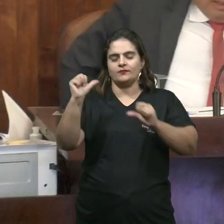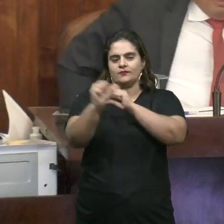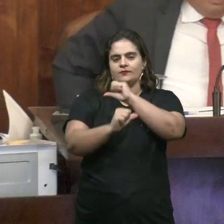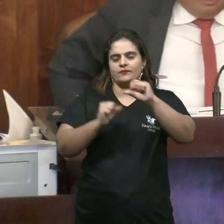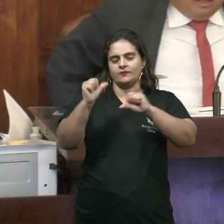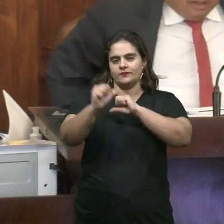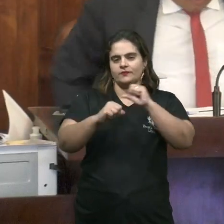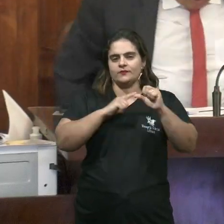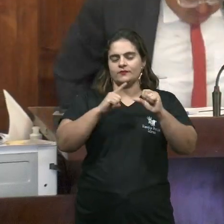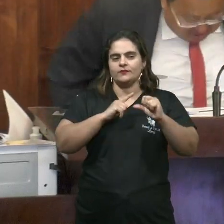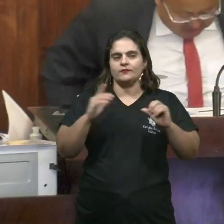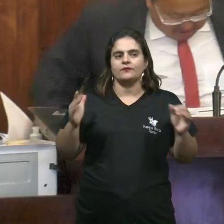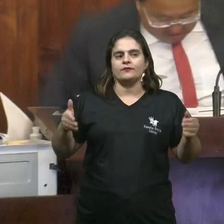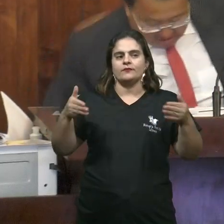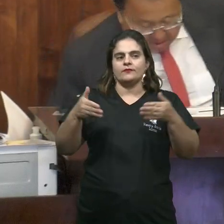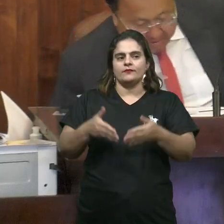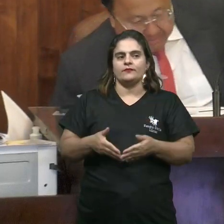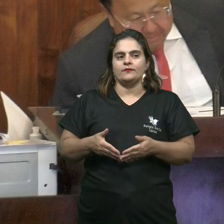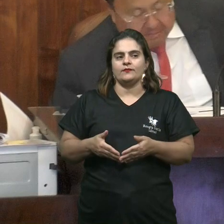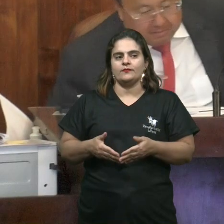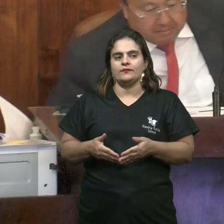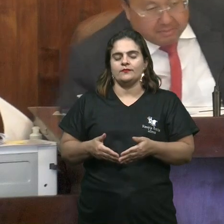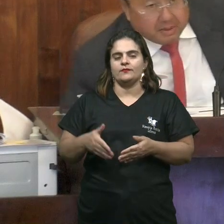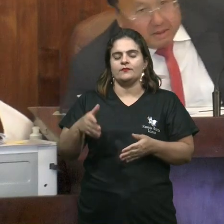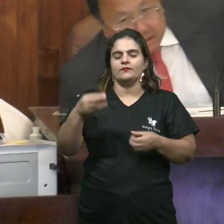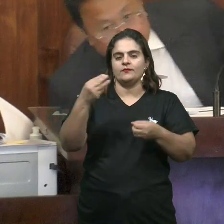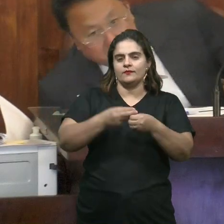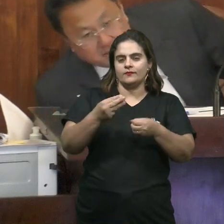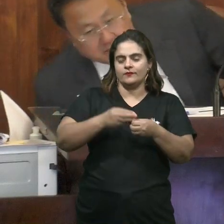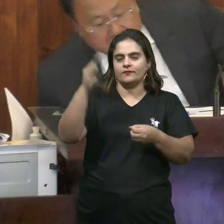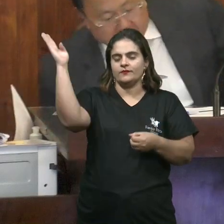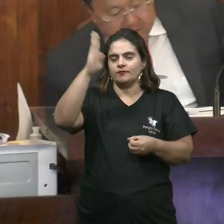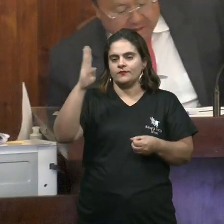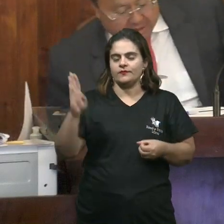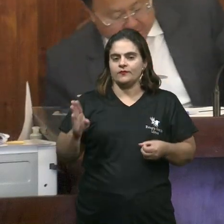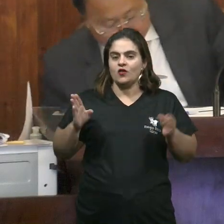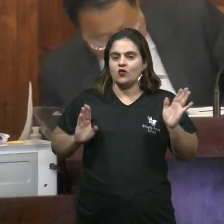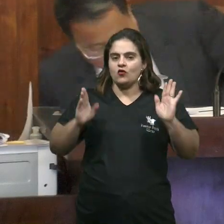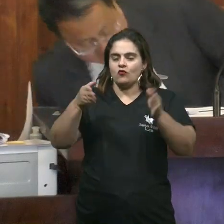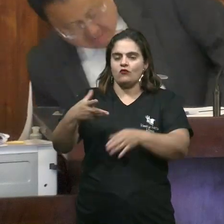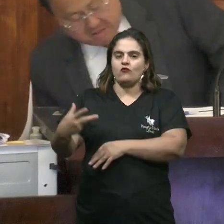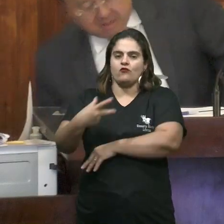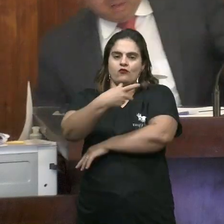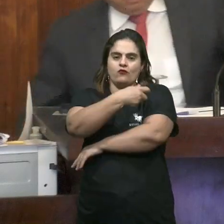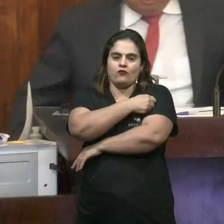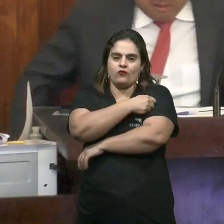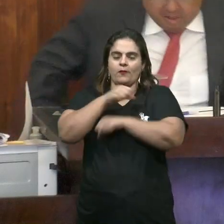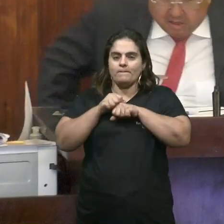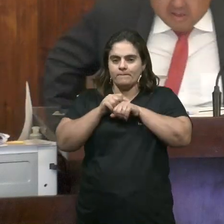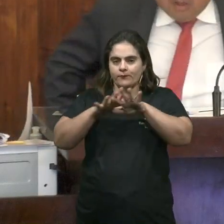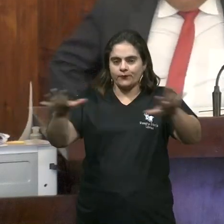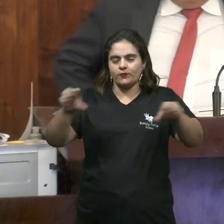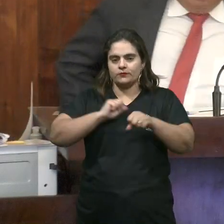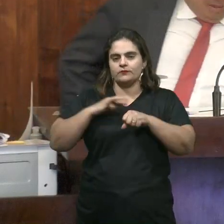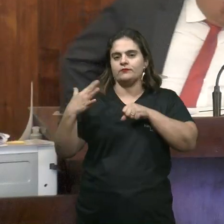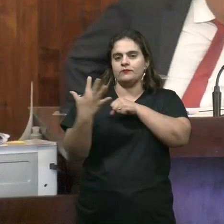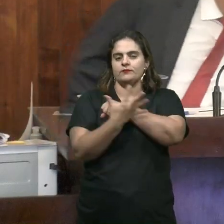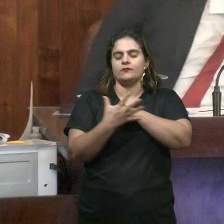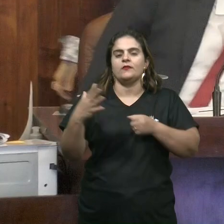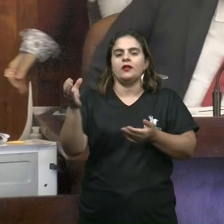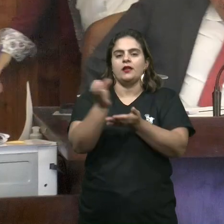protocolo de intenções firmados entre municípios brasileiros com a finalidade de adquirir vacinas para o combate à pandemia do coronavírus,